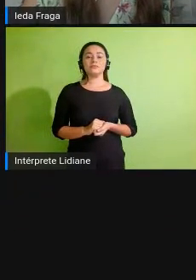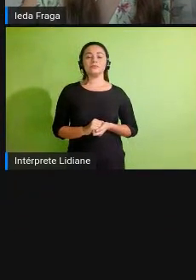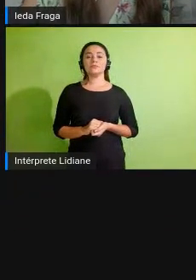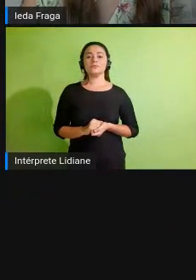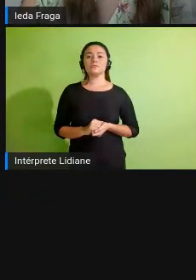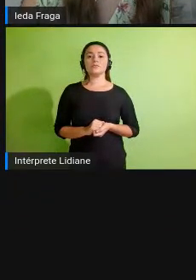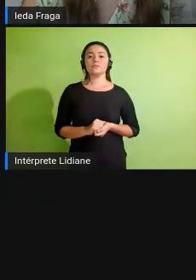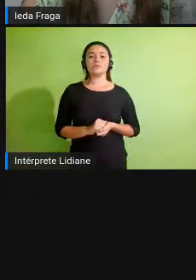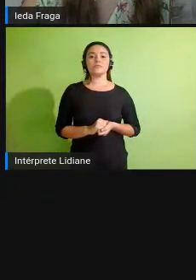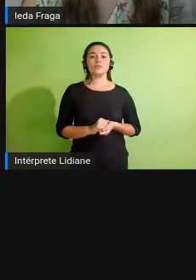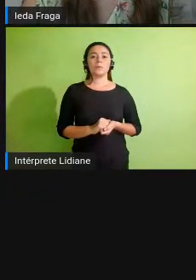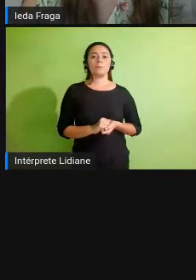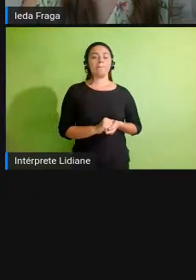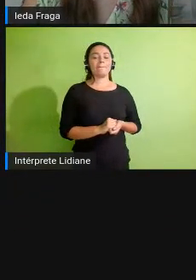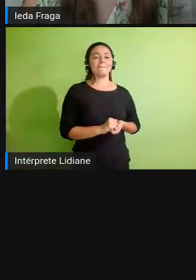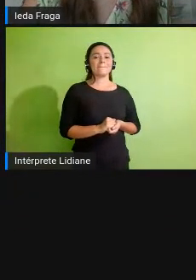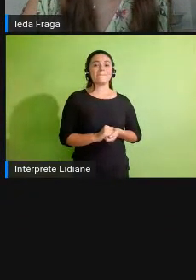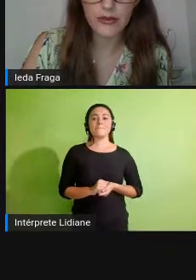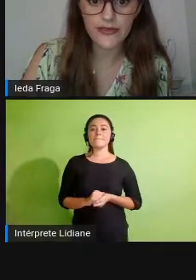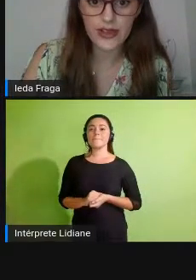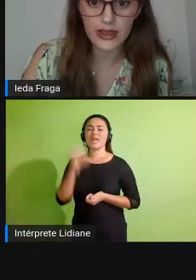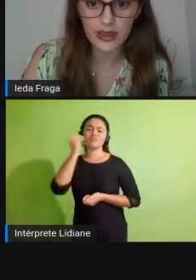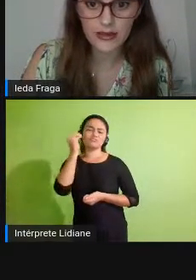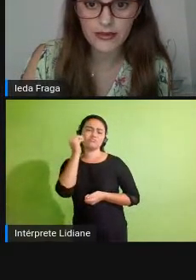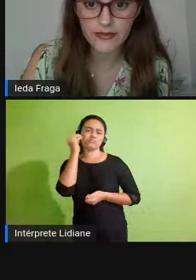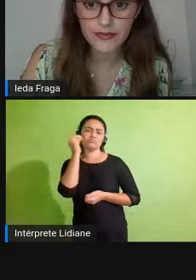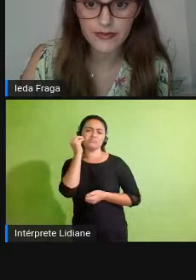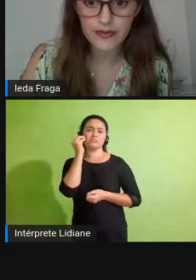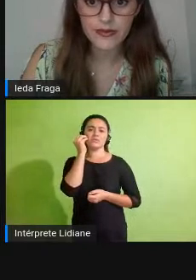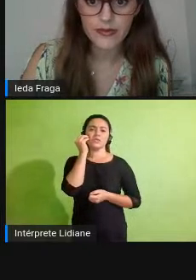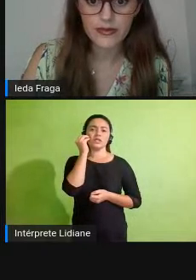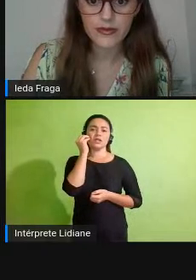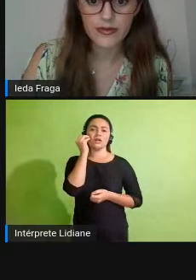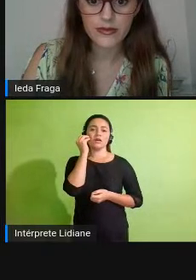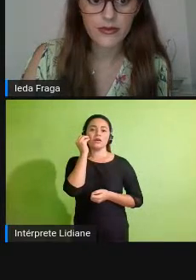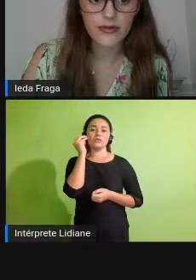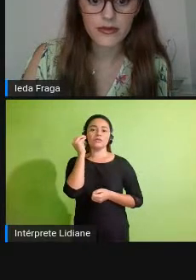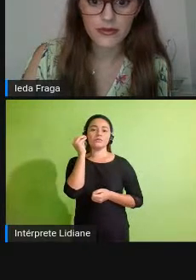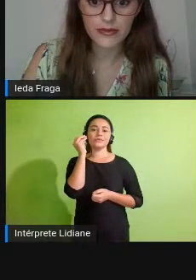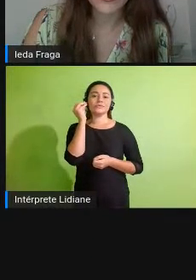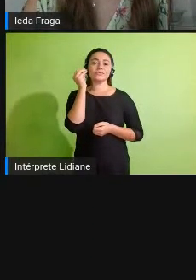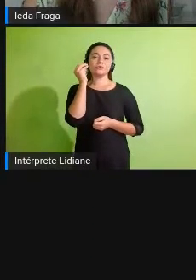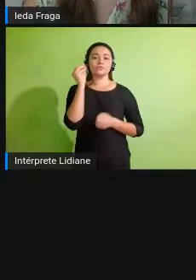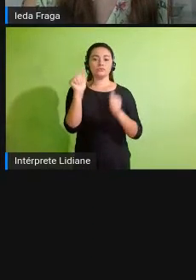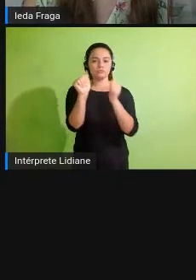Porque esse não está. Eu vou tentar compartilhar aqui.